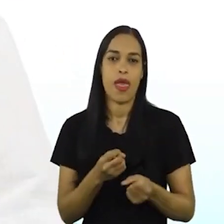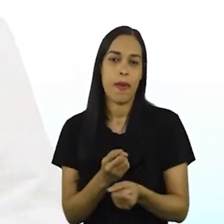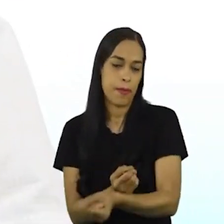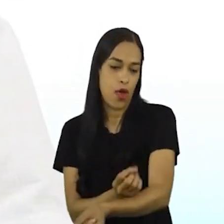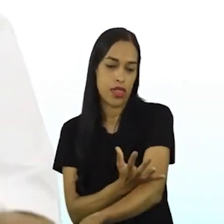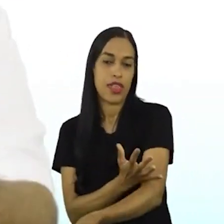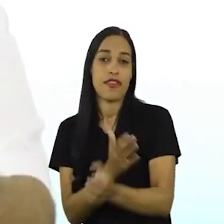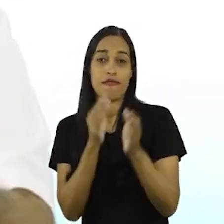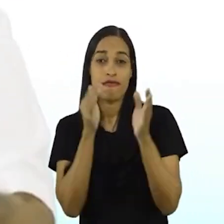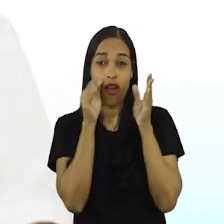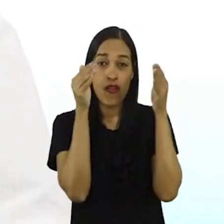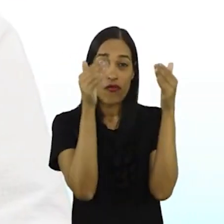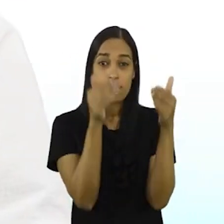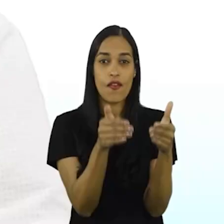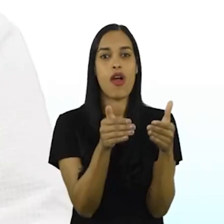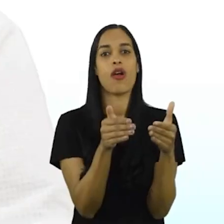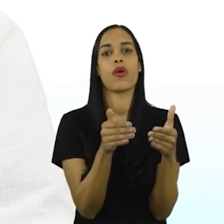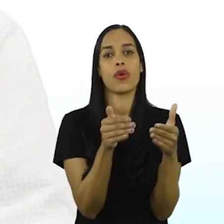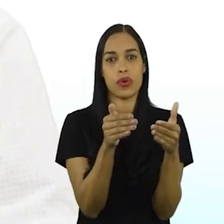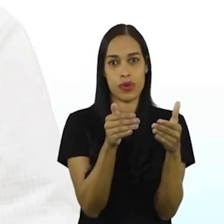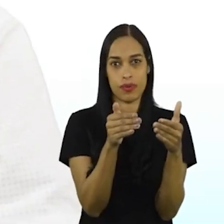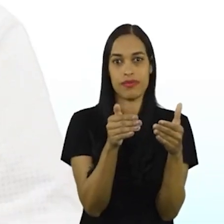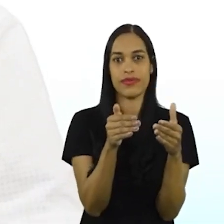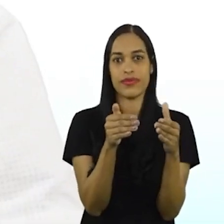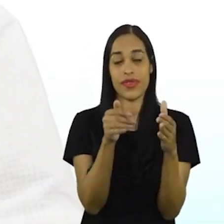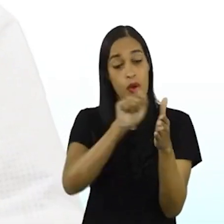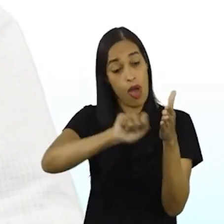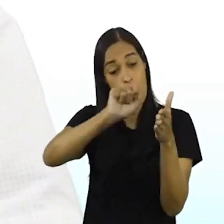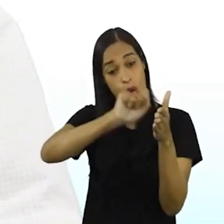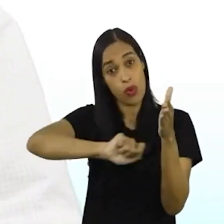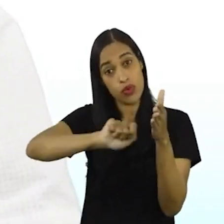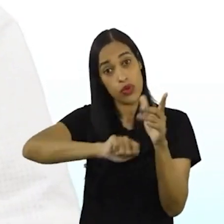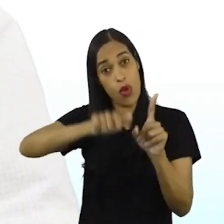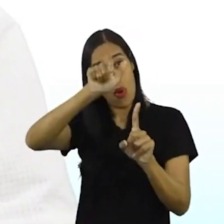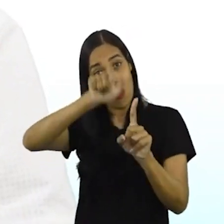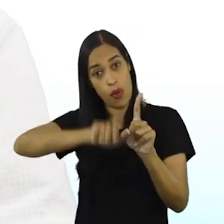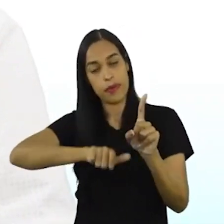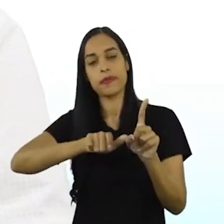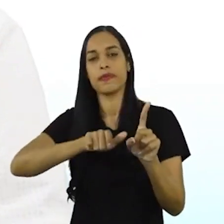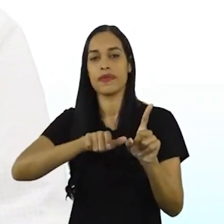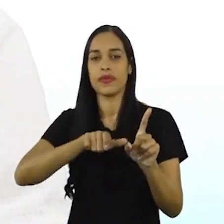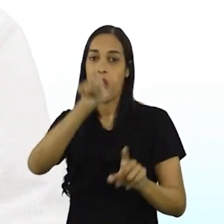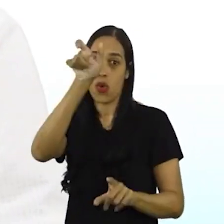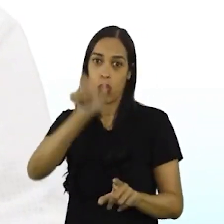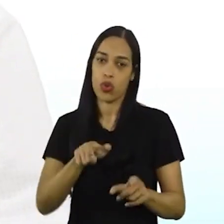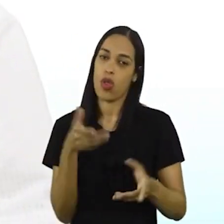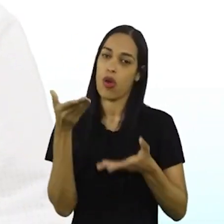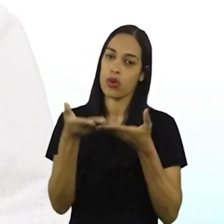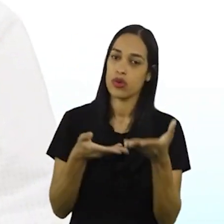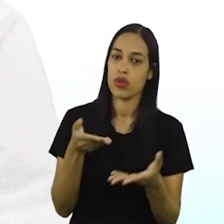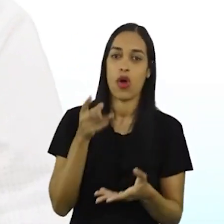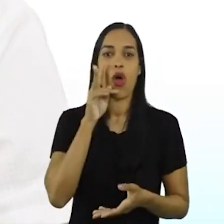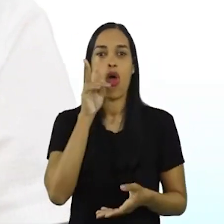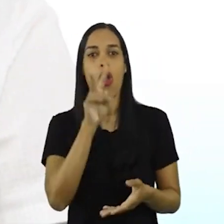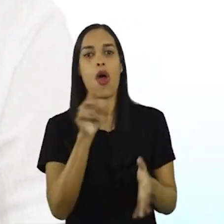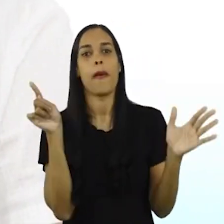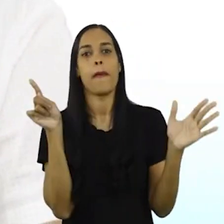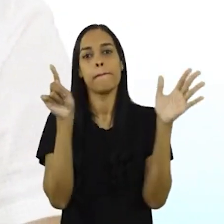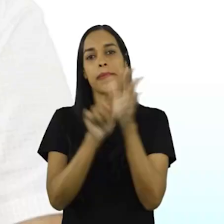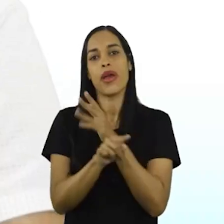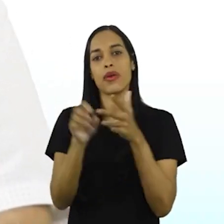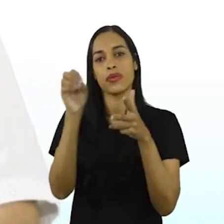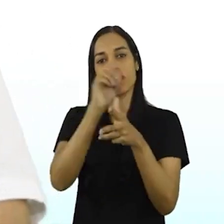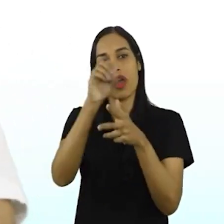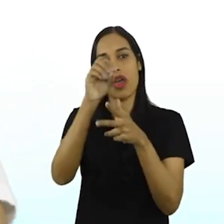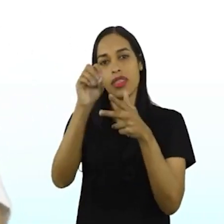expressiva ou emotiva, o foco está voltado para o próprio autor, o locutor. Vamos dar uma olhada aí numa questão